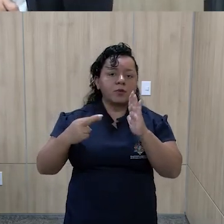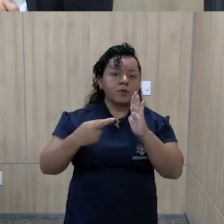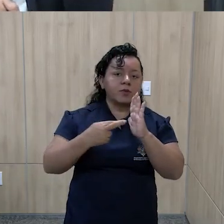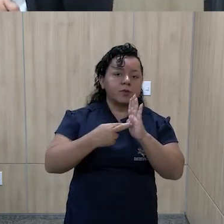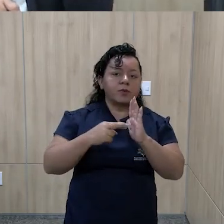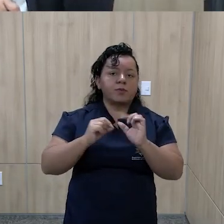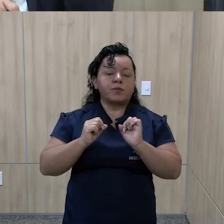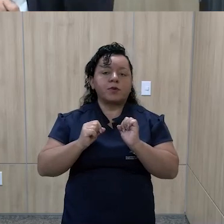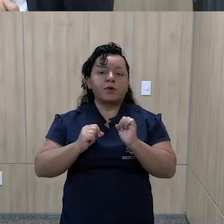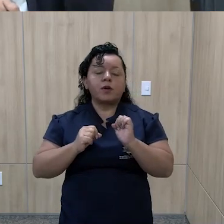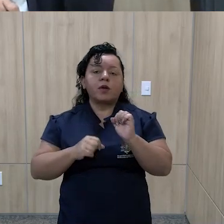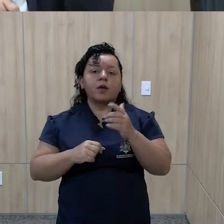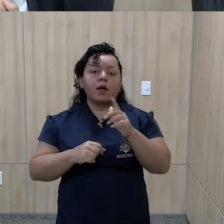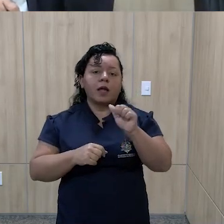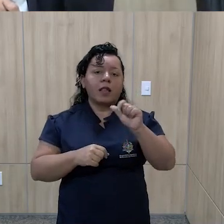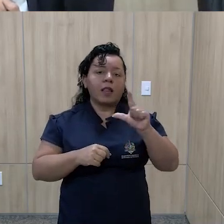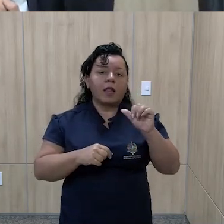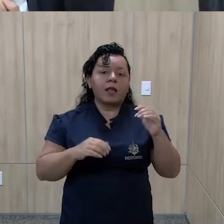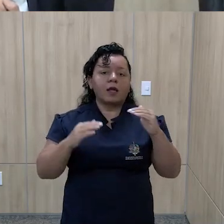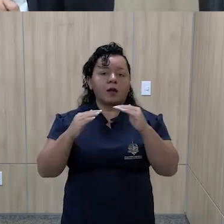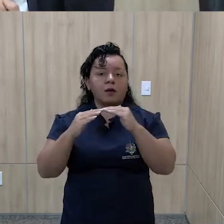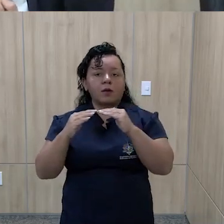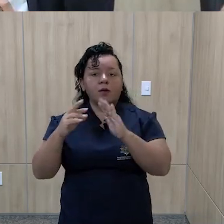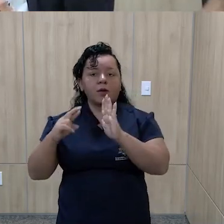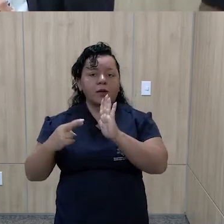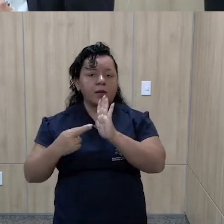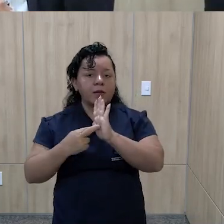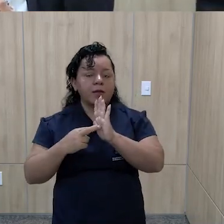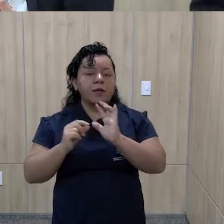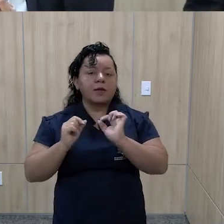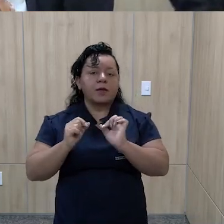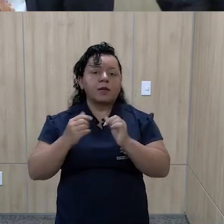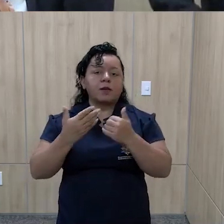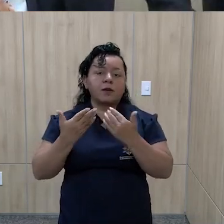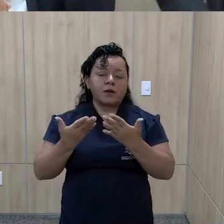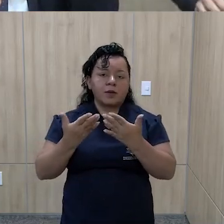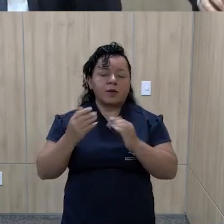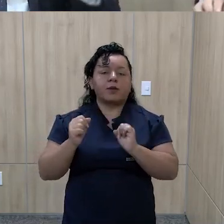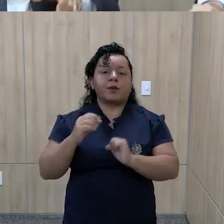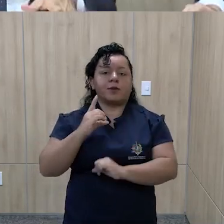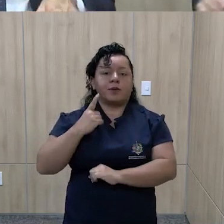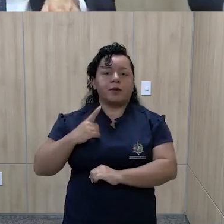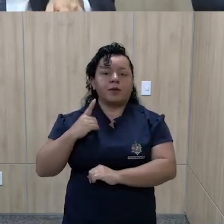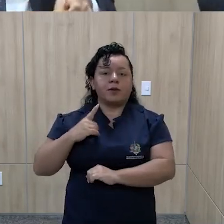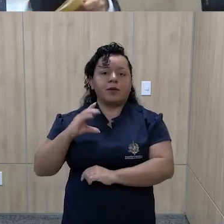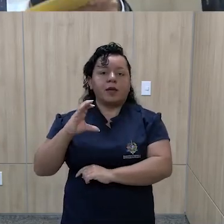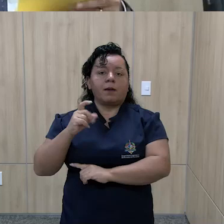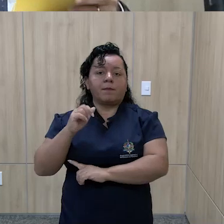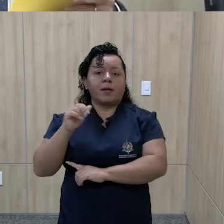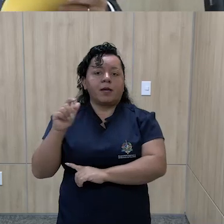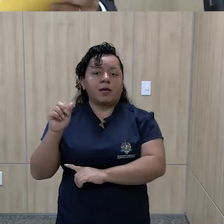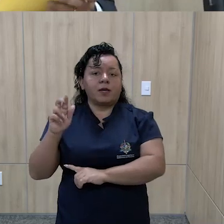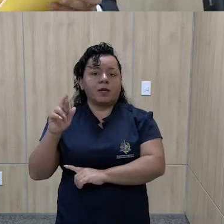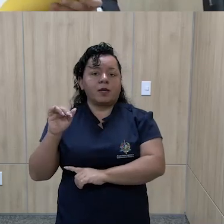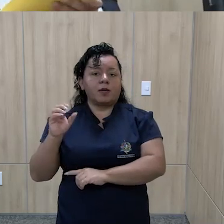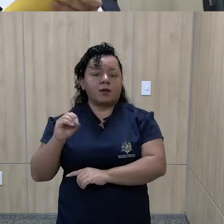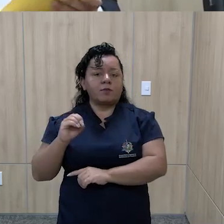como vota Deputado Alan Queiroz como vota Deputado delegado Camargo